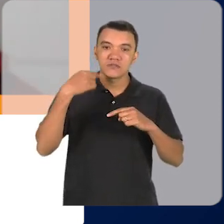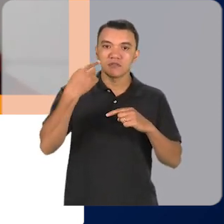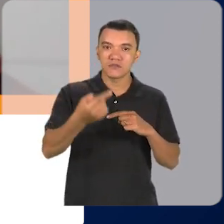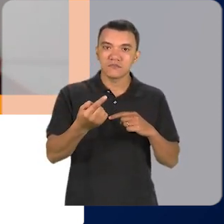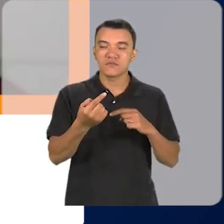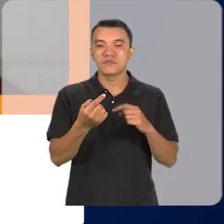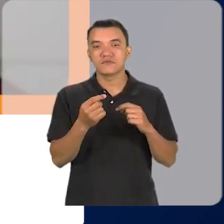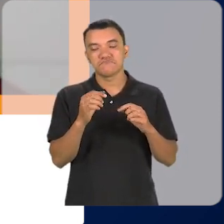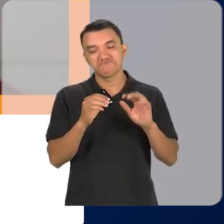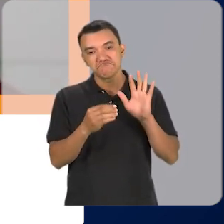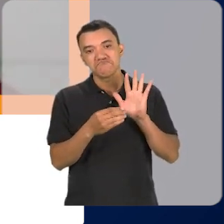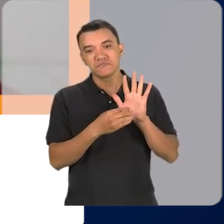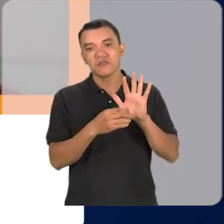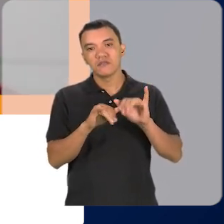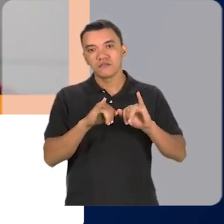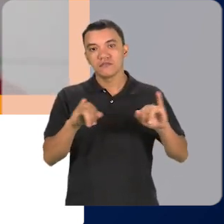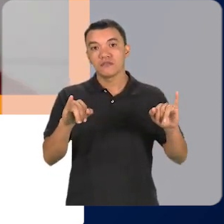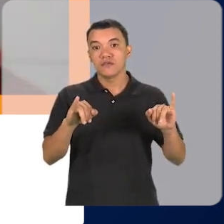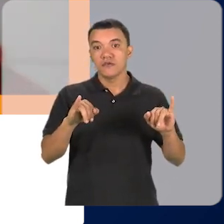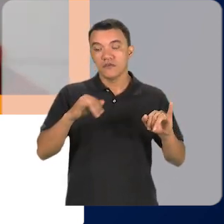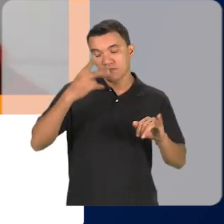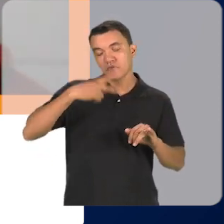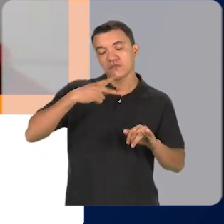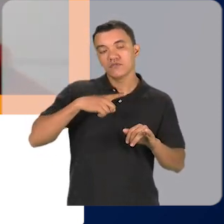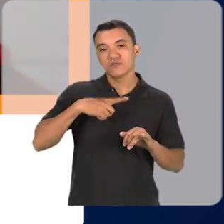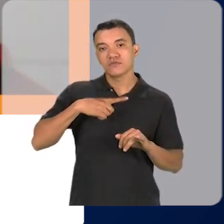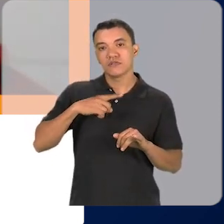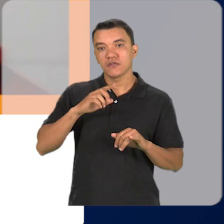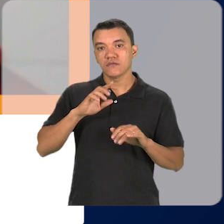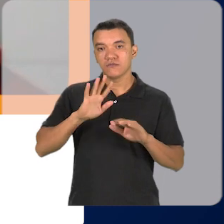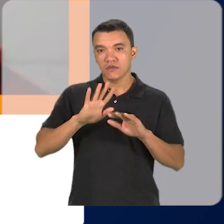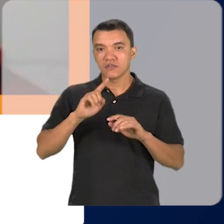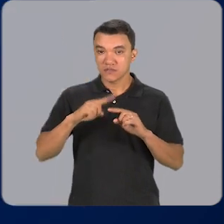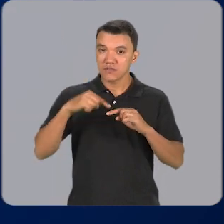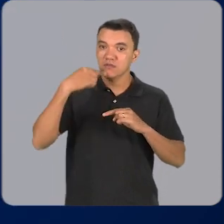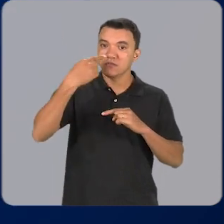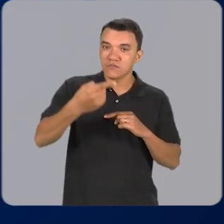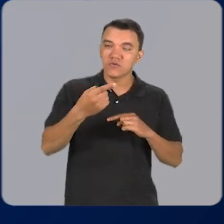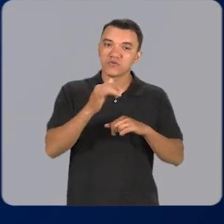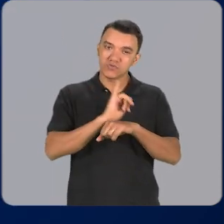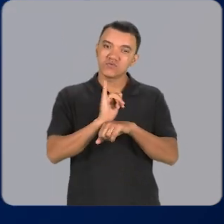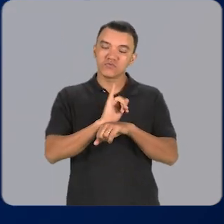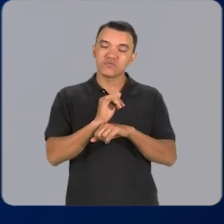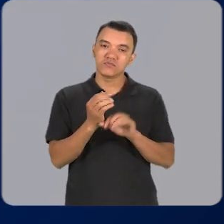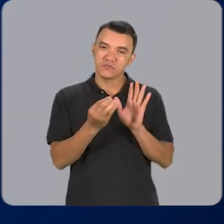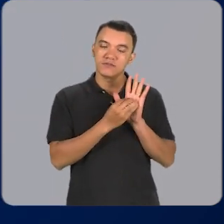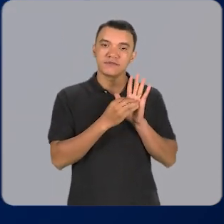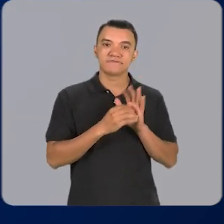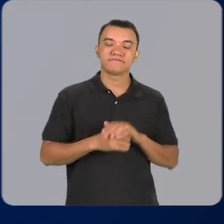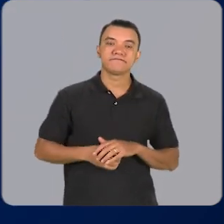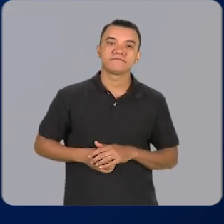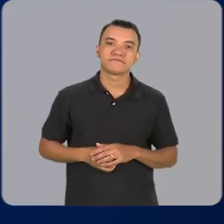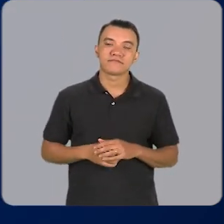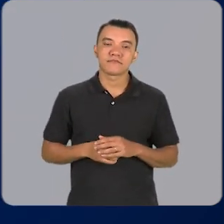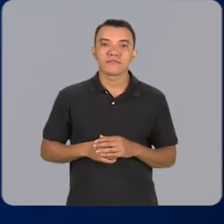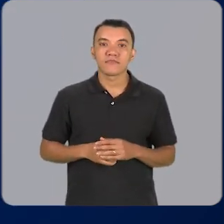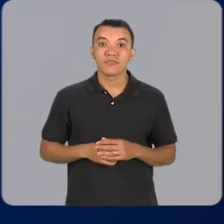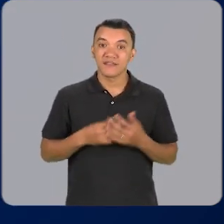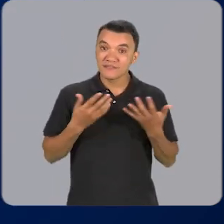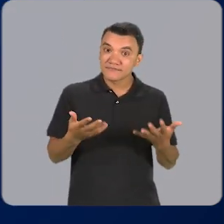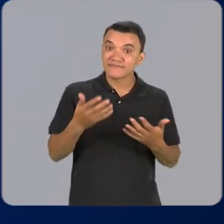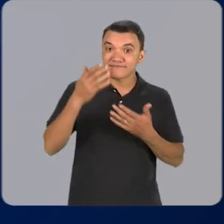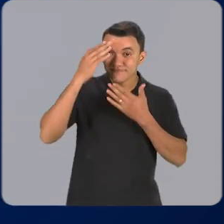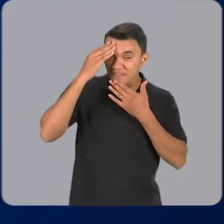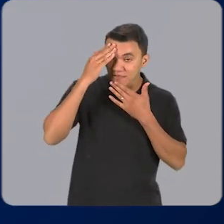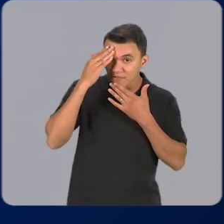no meu arquivo pessoal e depois, futuramente, eu vou colocar no meu canal pessoal. É isso então, gente. Olha, muito obrigado, viu? Aprendi muito